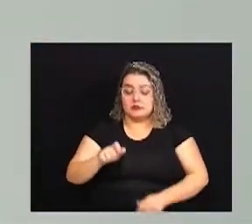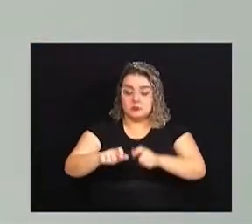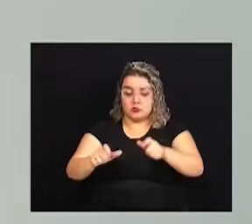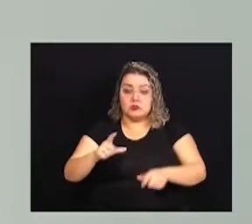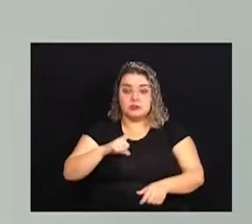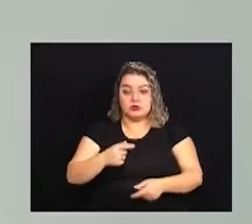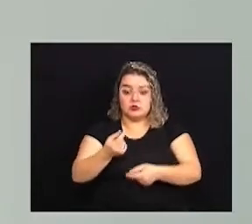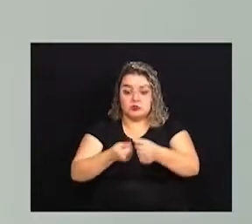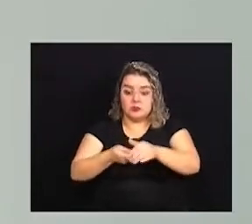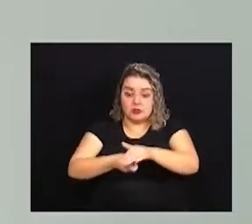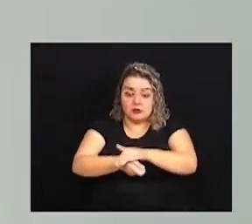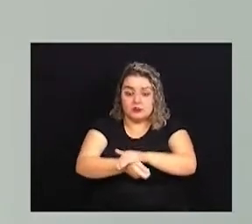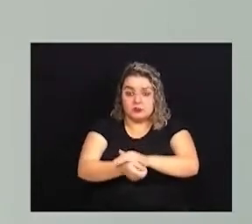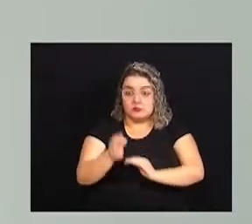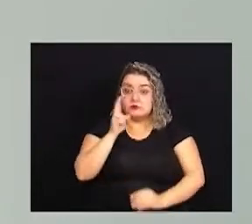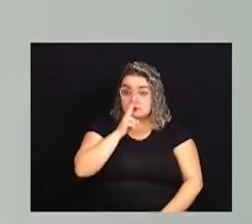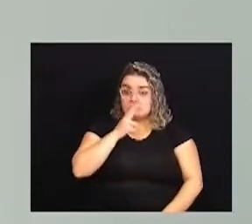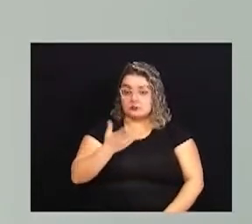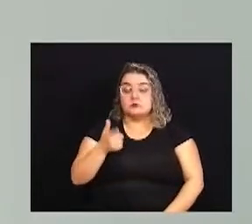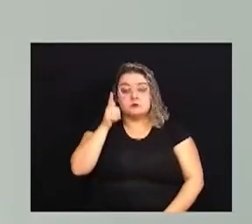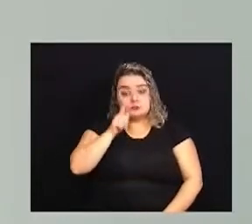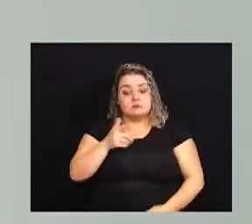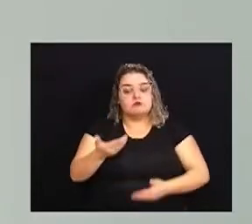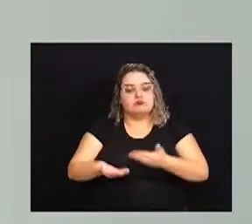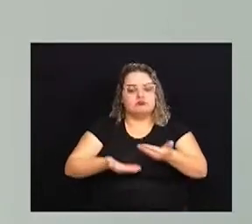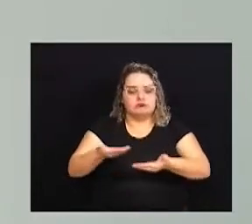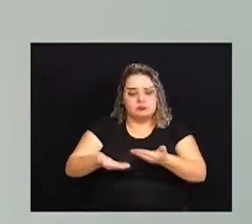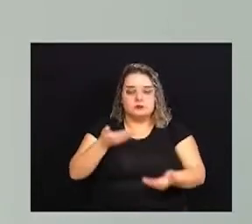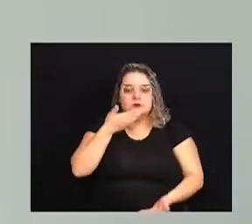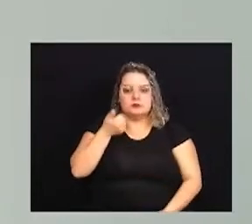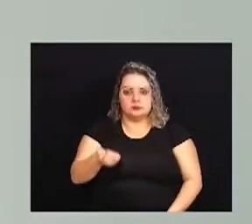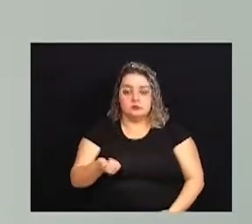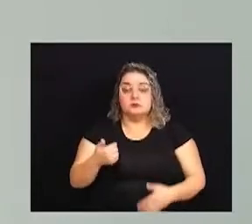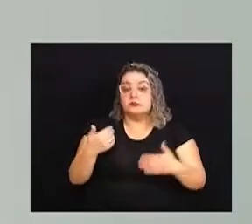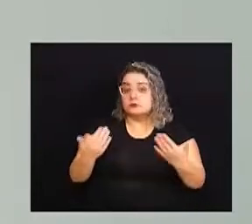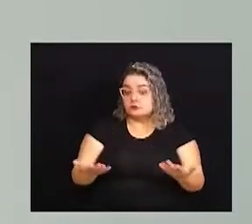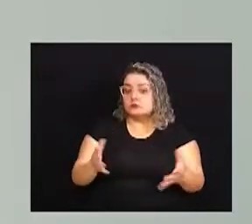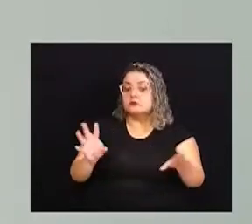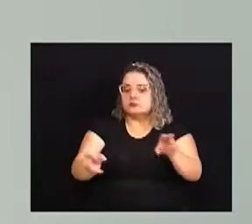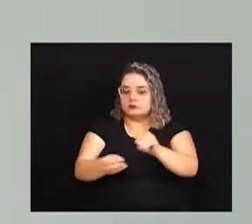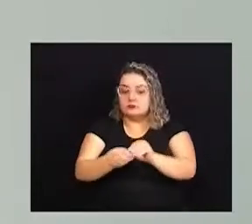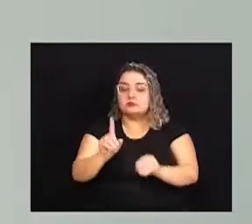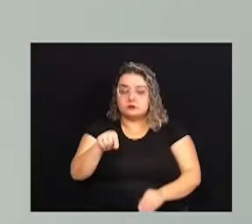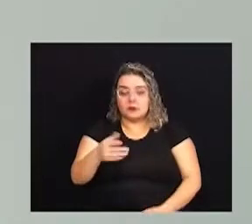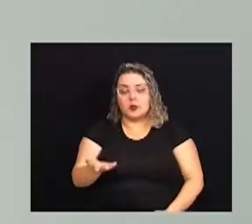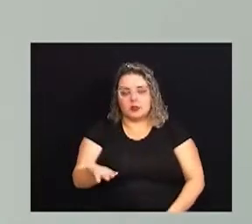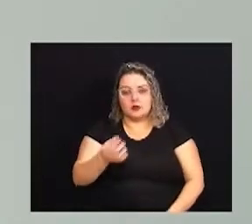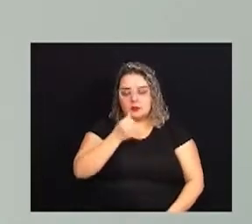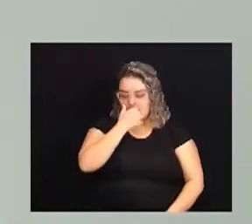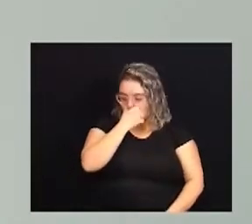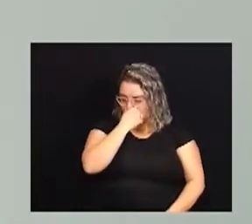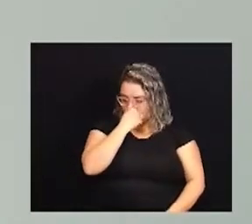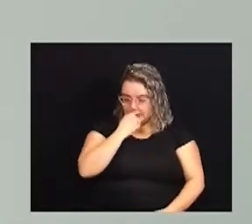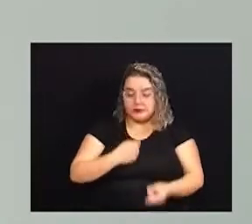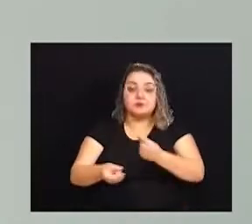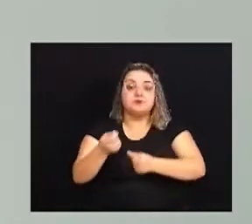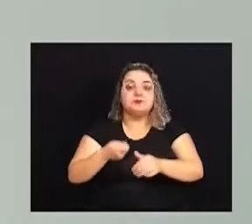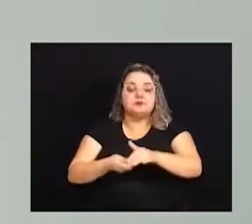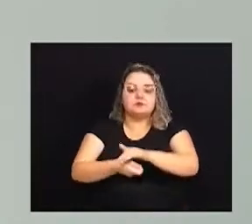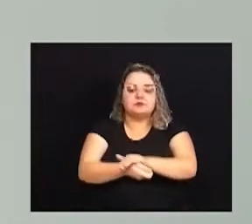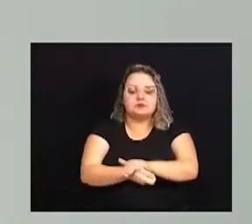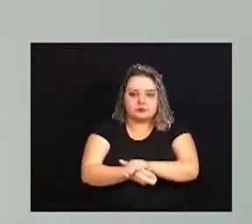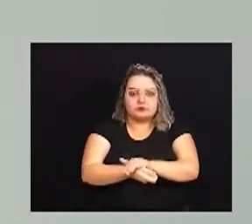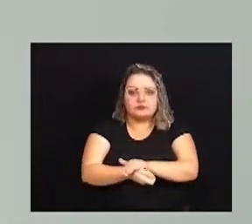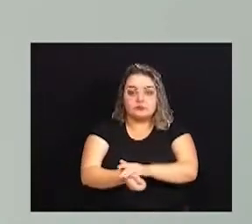de emergência, elas conseguiram lidar melhor com a situação. Então, resumidamente é isso, a reserva de emergência